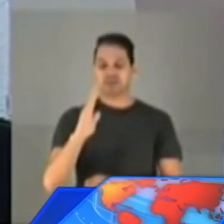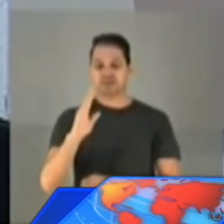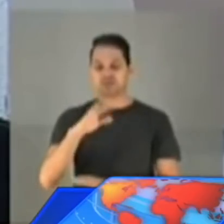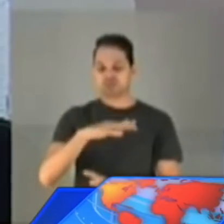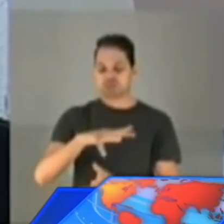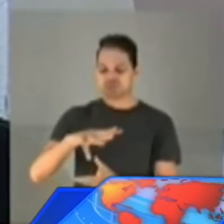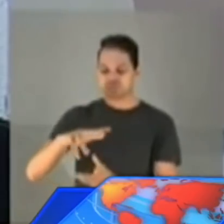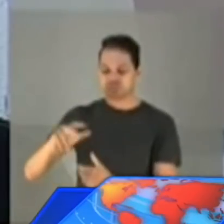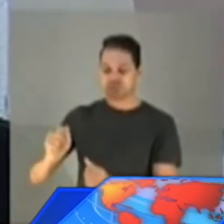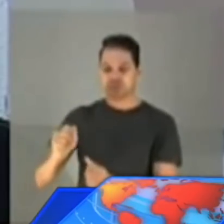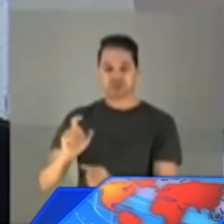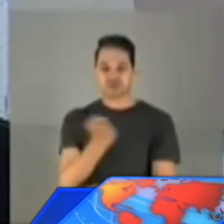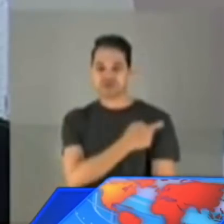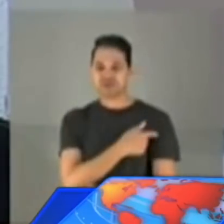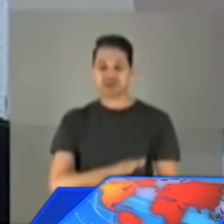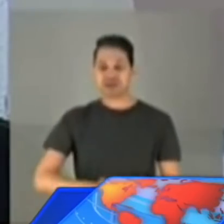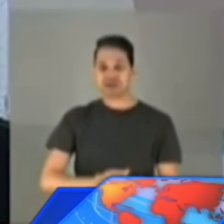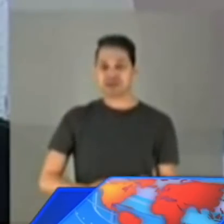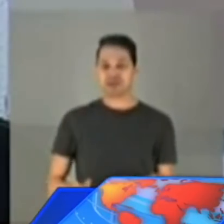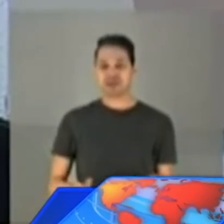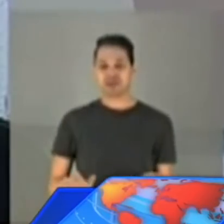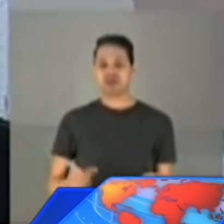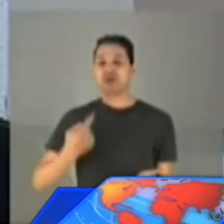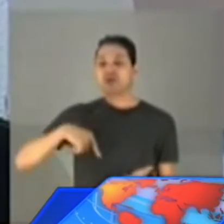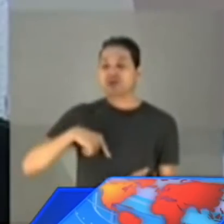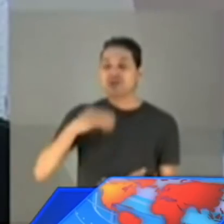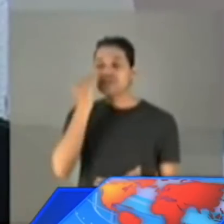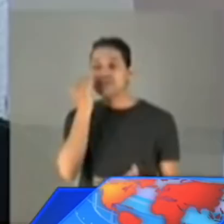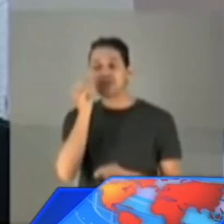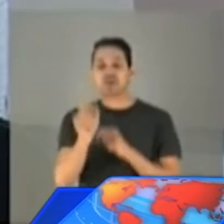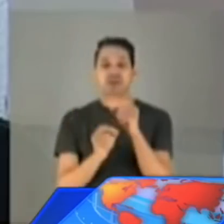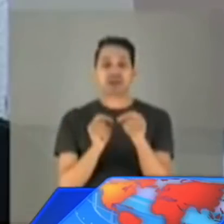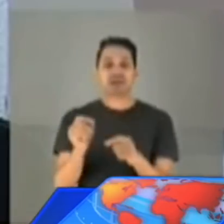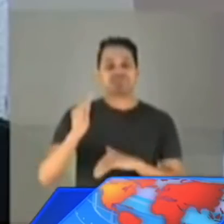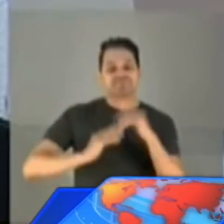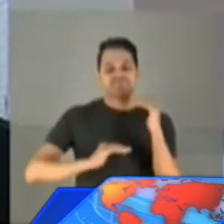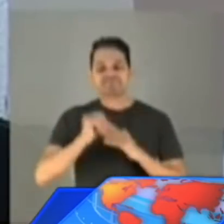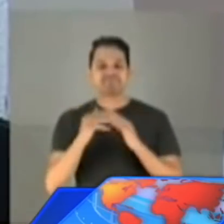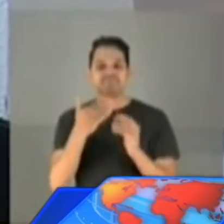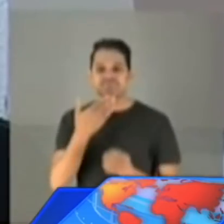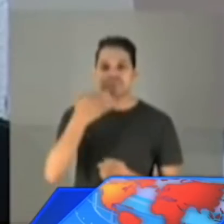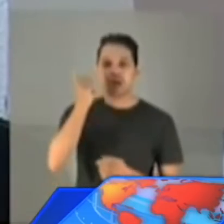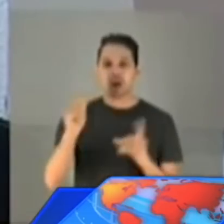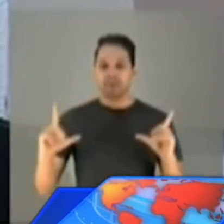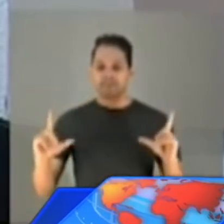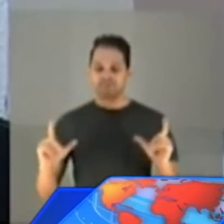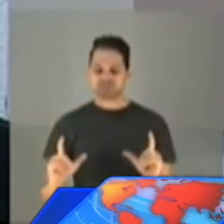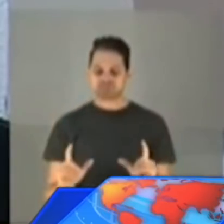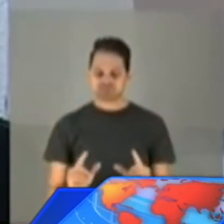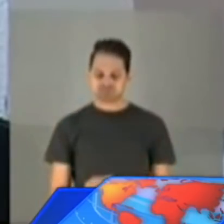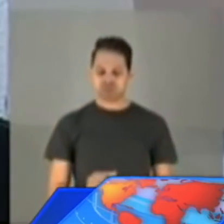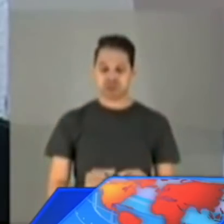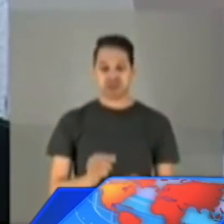mundo sem vacina. O que nós estamos tentando fazer é de qual a melhor maneira de se mitigar, de se evitar